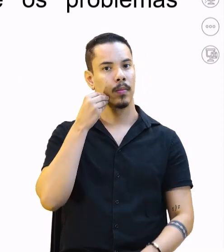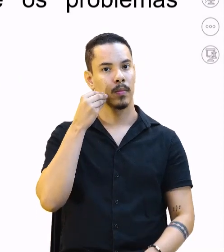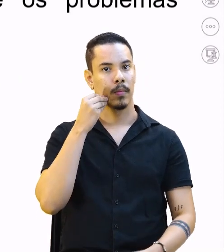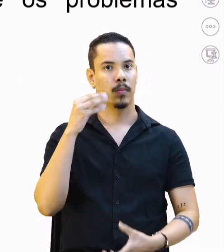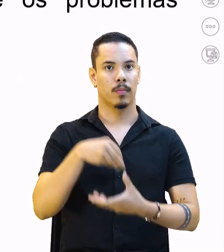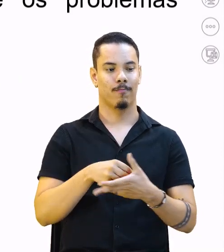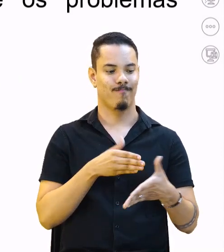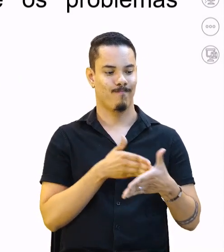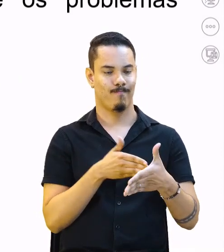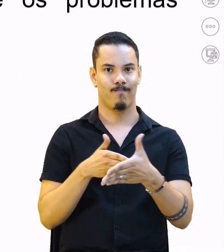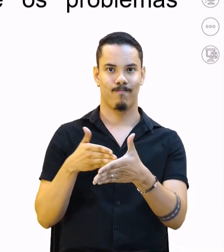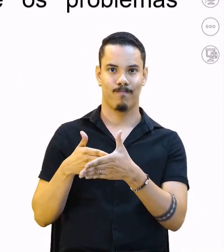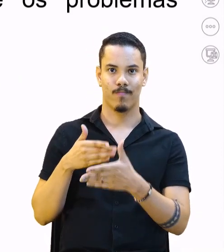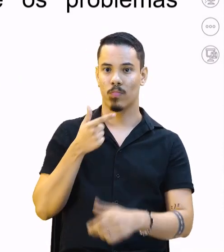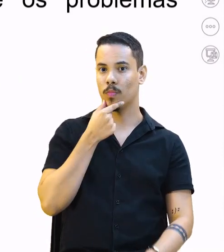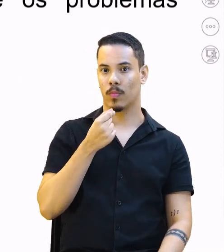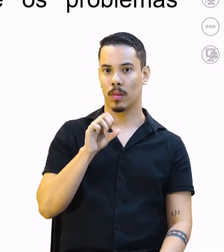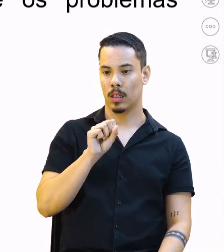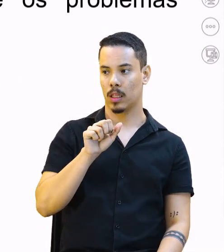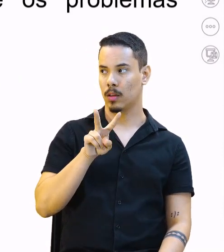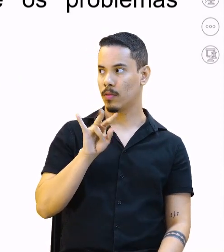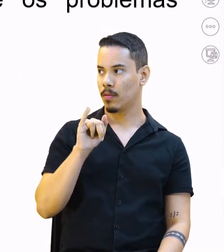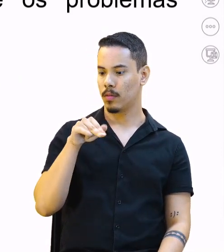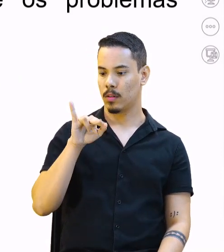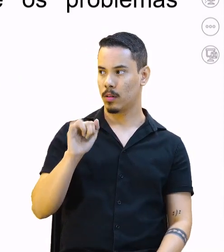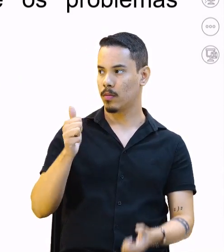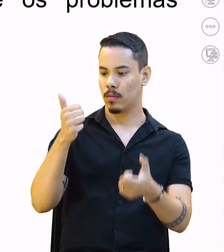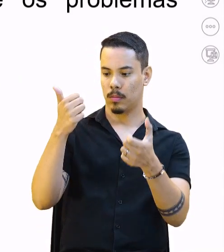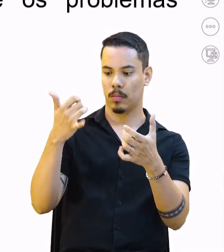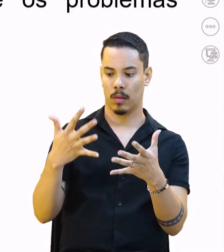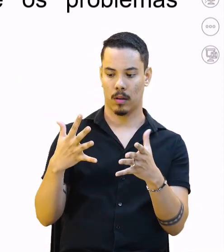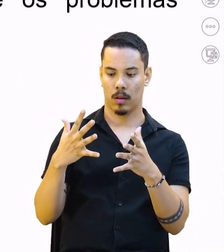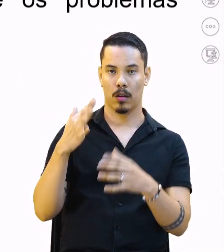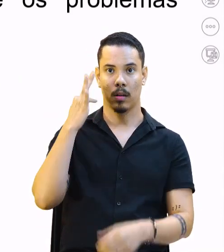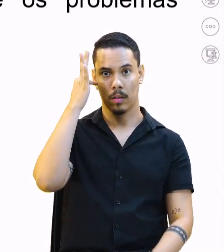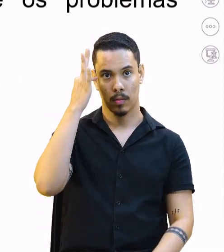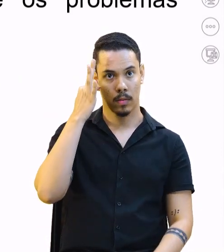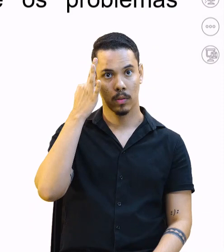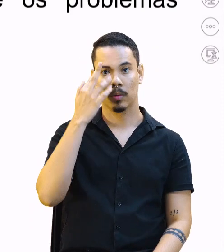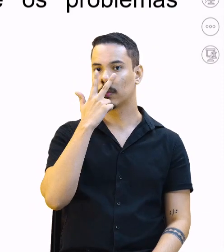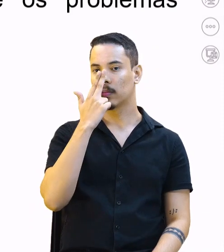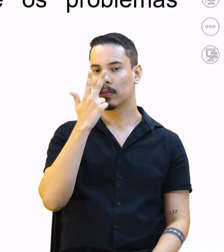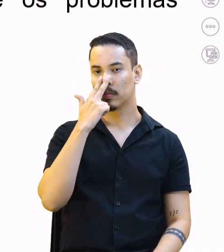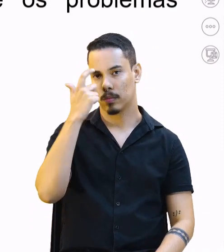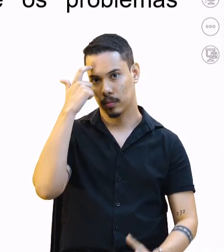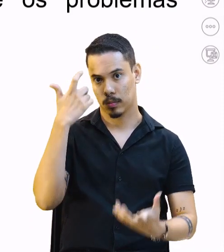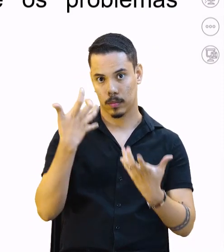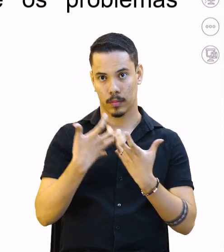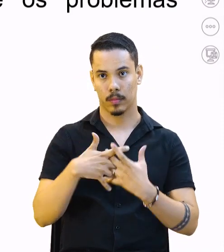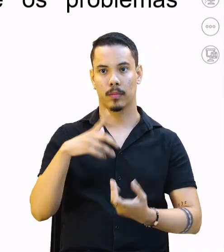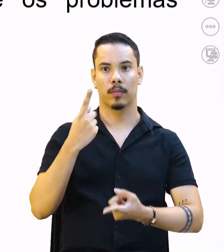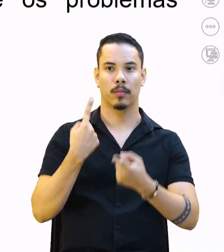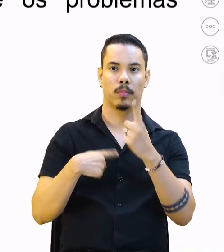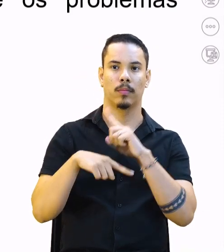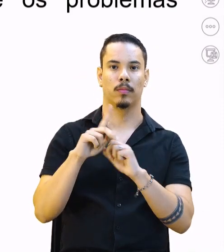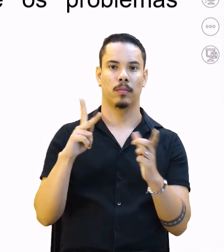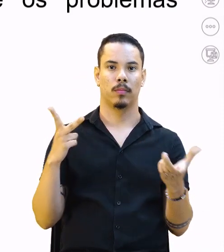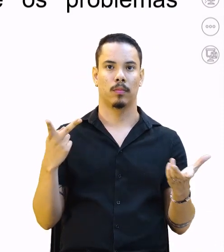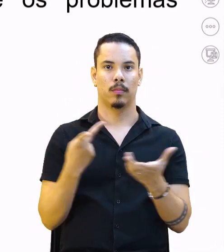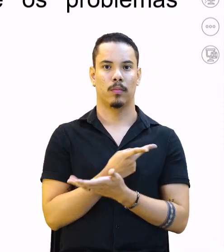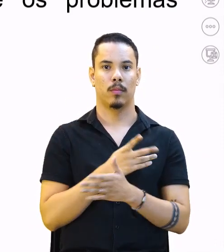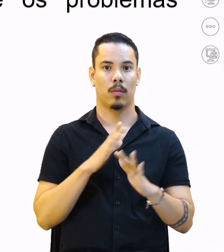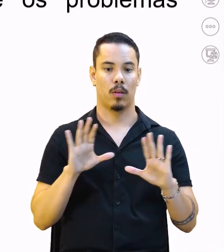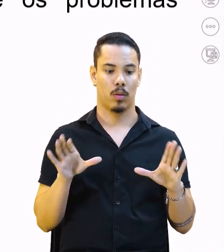delimitar, Saviani, ele vai conceituar a filosofia como uma reflexão radical, rigorosa e de